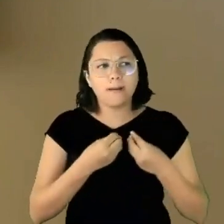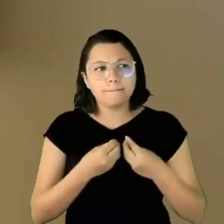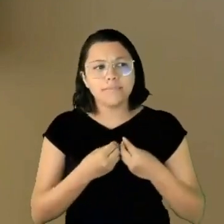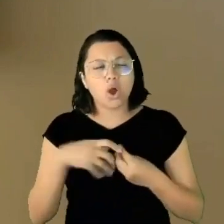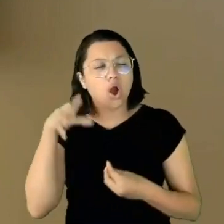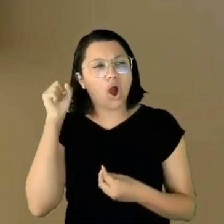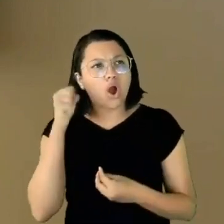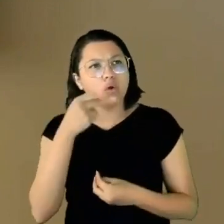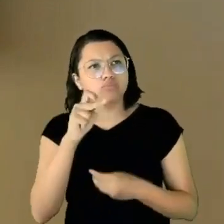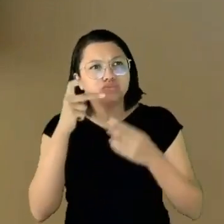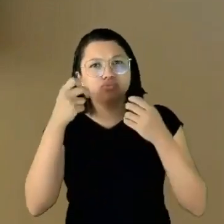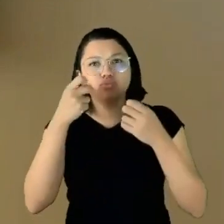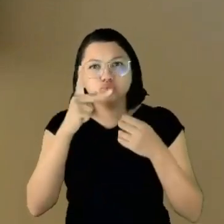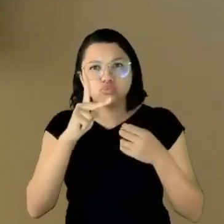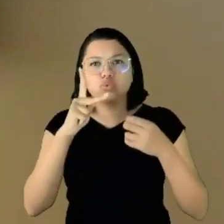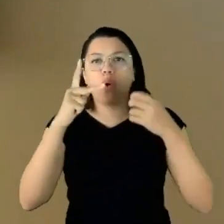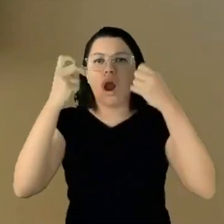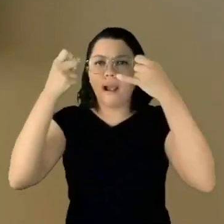exposição dele